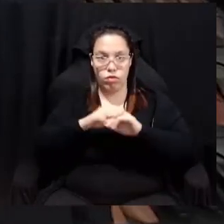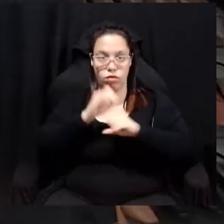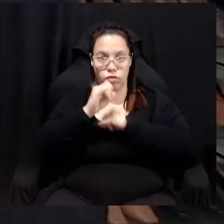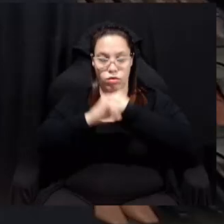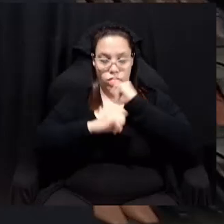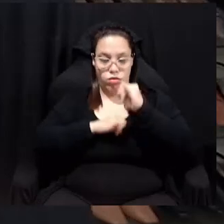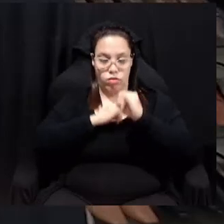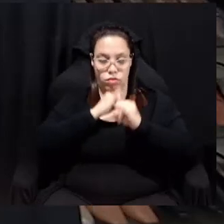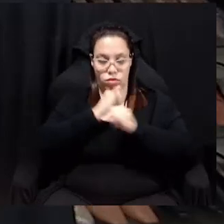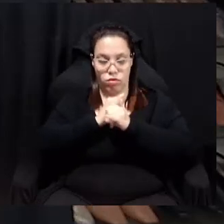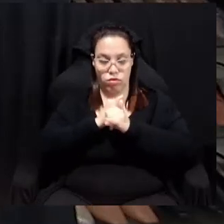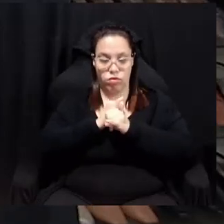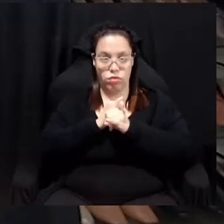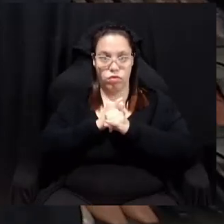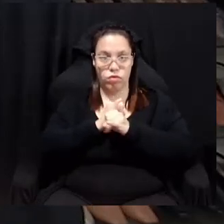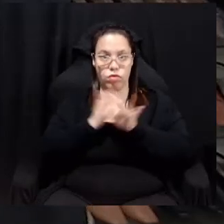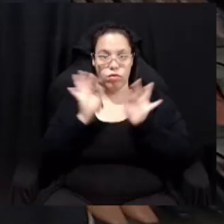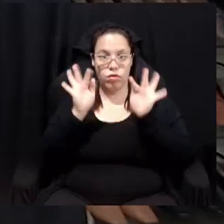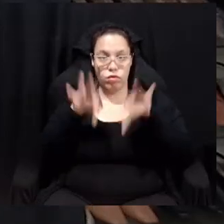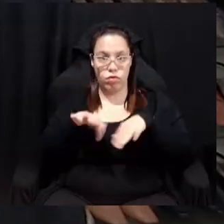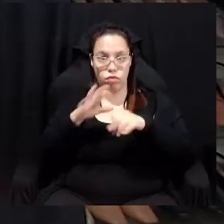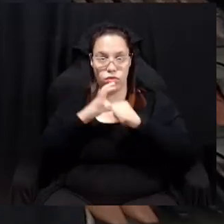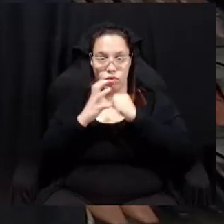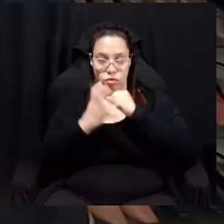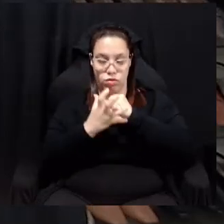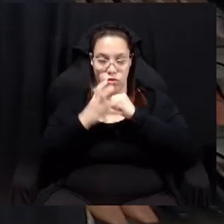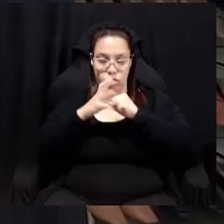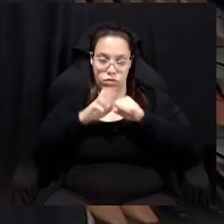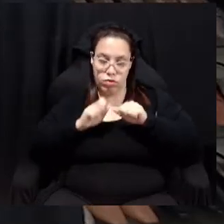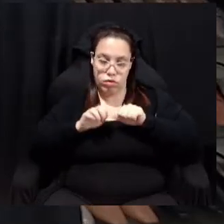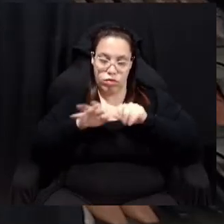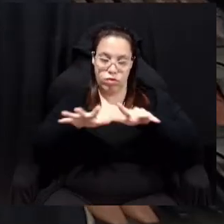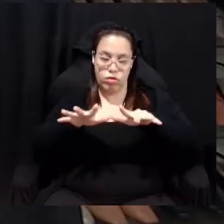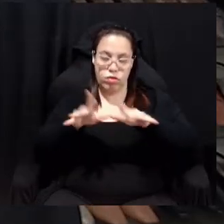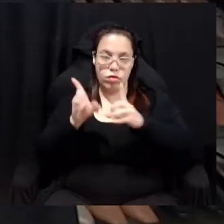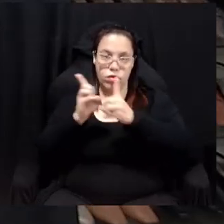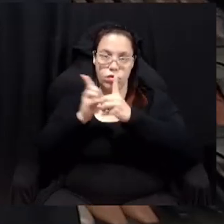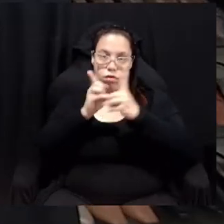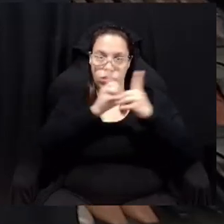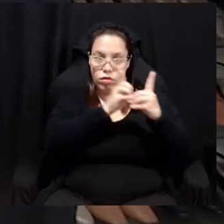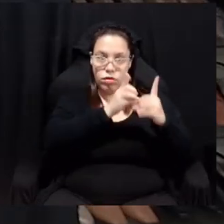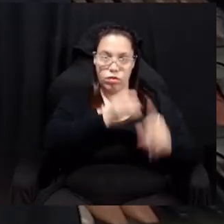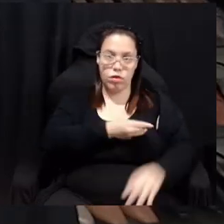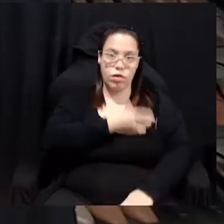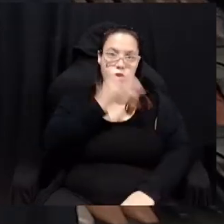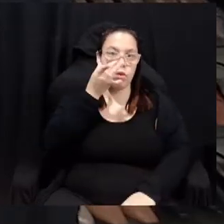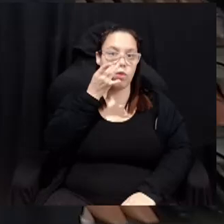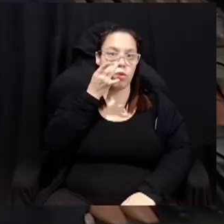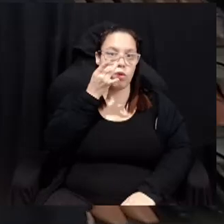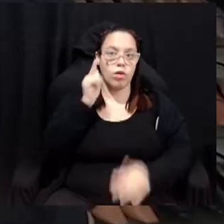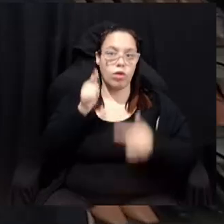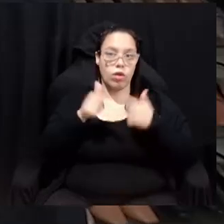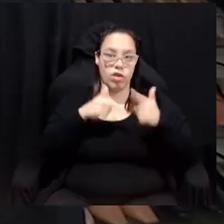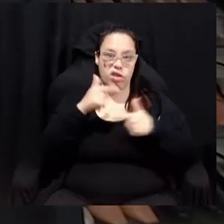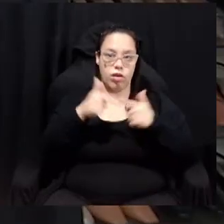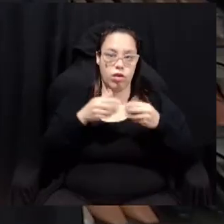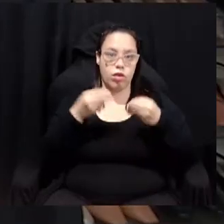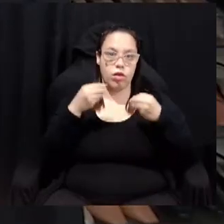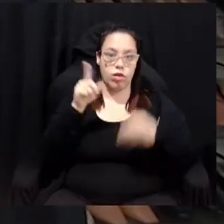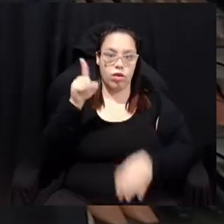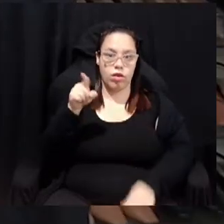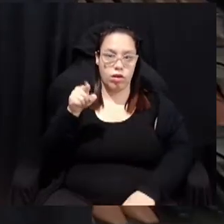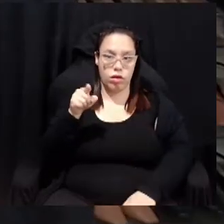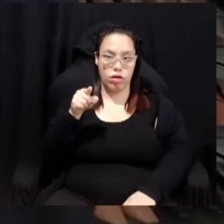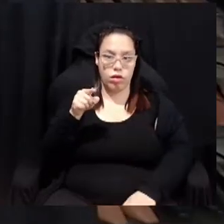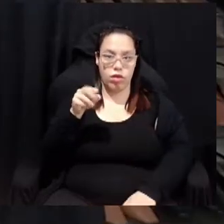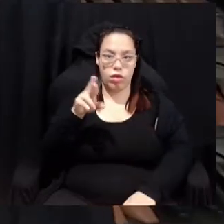E com o fim da pandemia, agregaram o atendimento presencial ao trabalho, como é o caso da